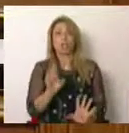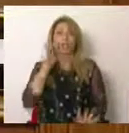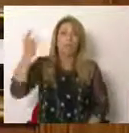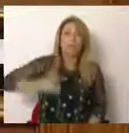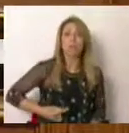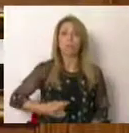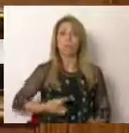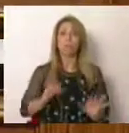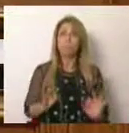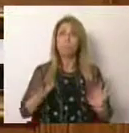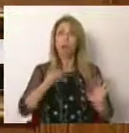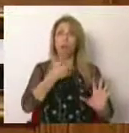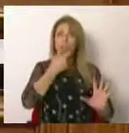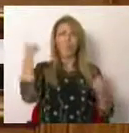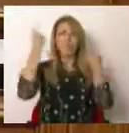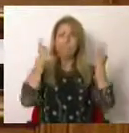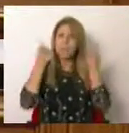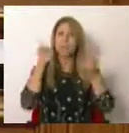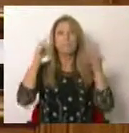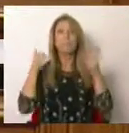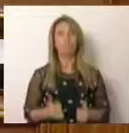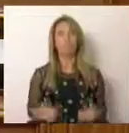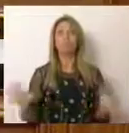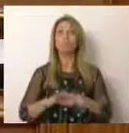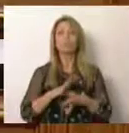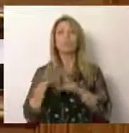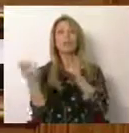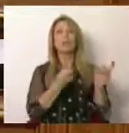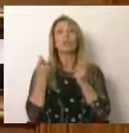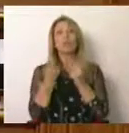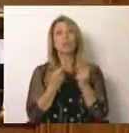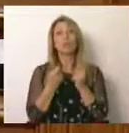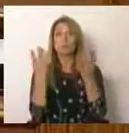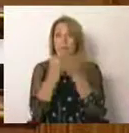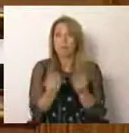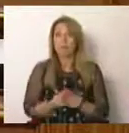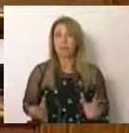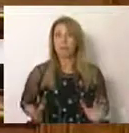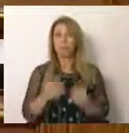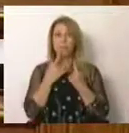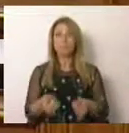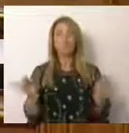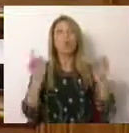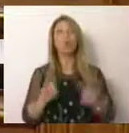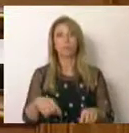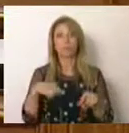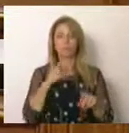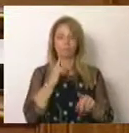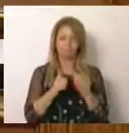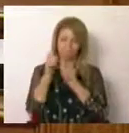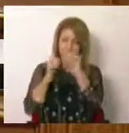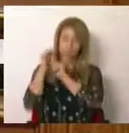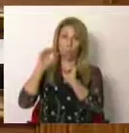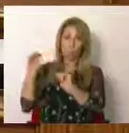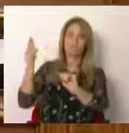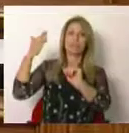ser fortemente ponderada e pesada relativamente à discussão desta matéria. Voltando ao princípio, Sr.